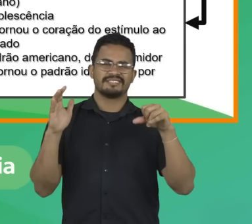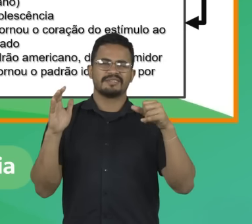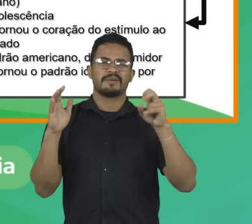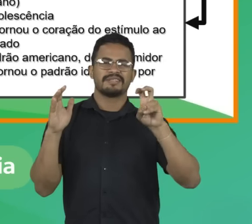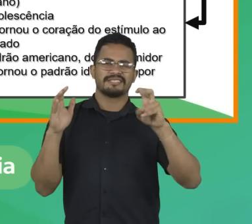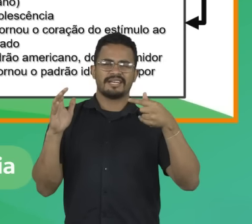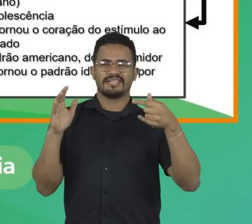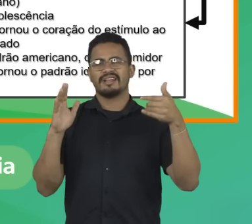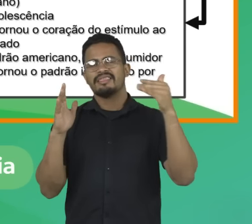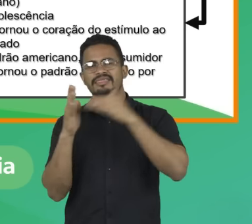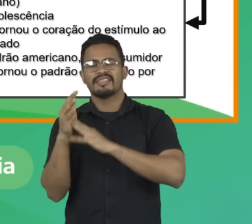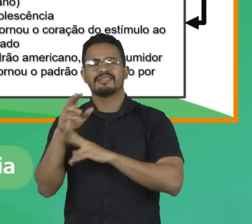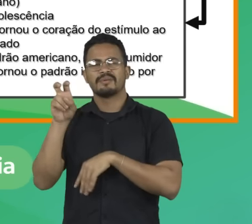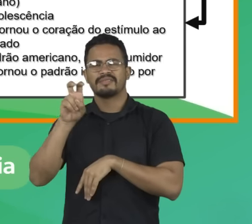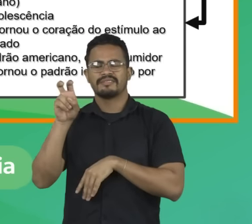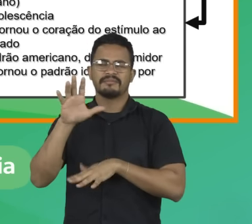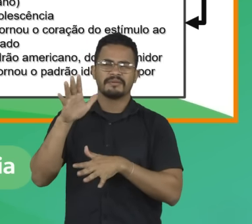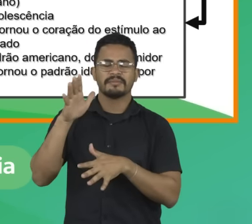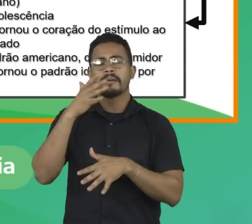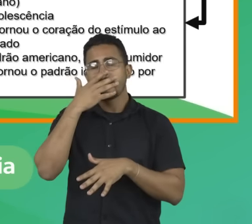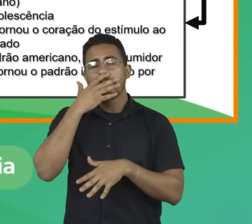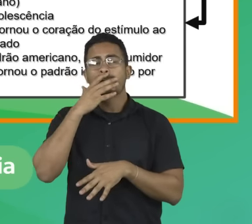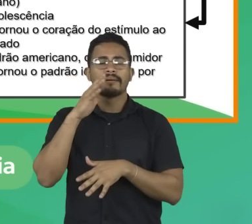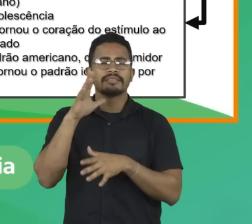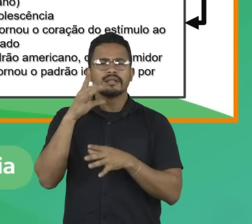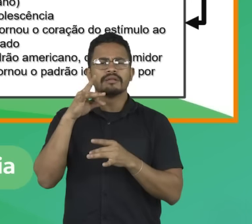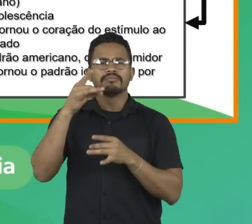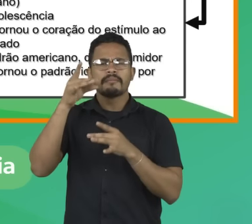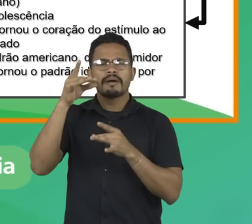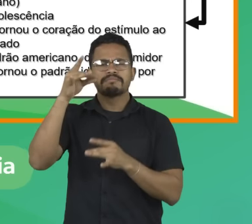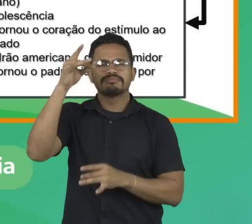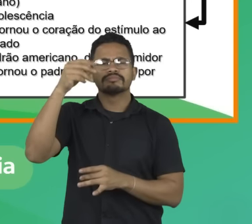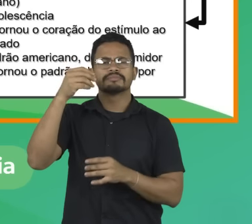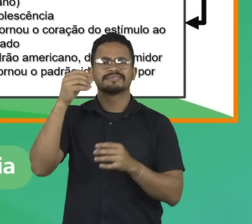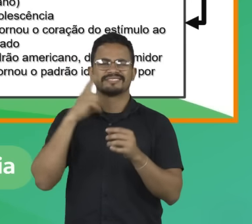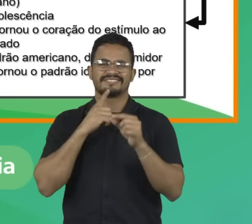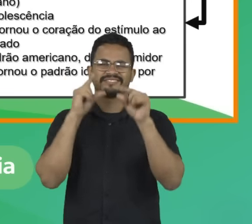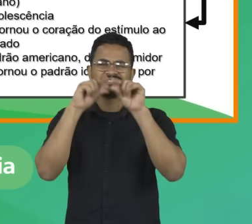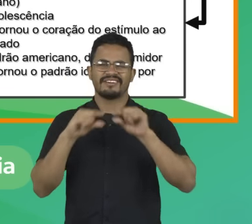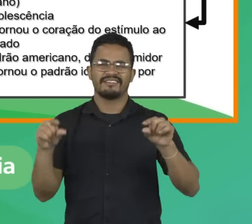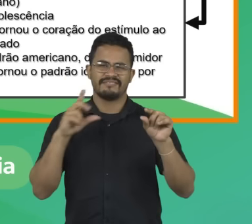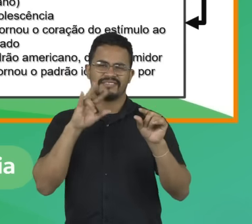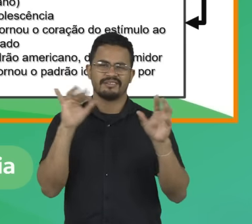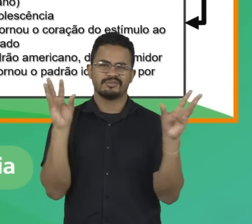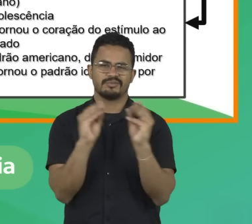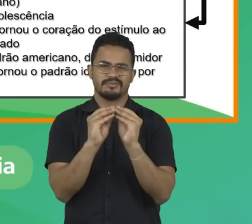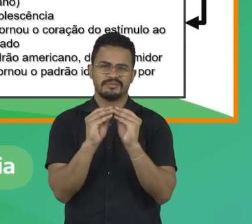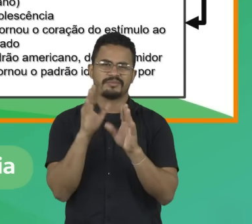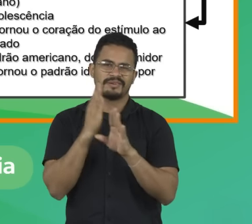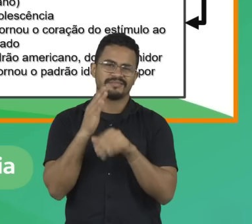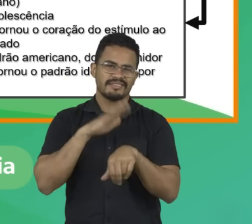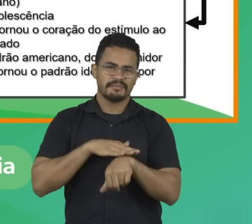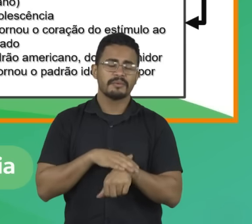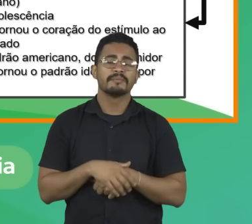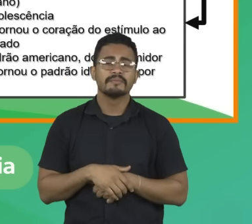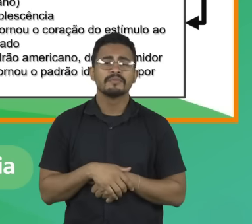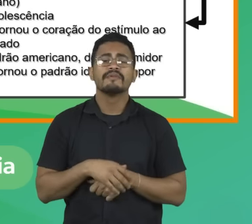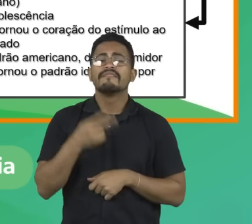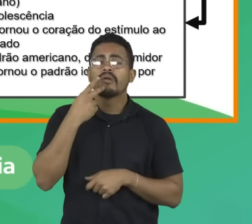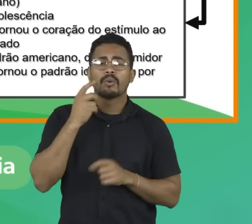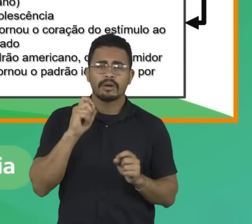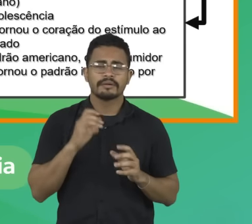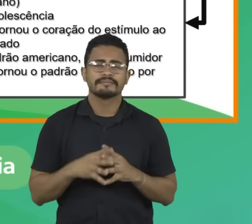ele detalhou isso com uma frase que eu vou simplificar, por uma questão de tempo, em que ele dizia que